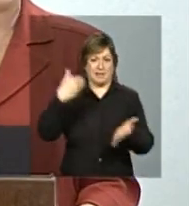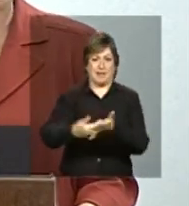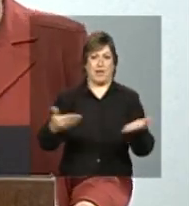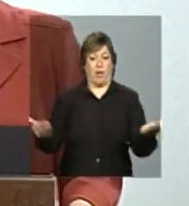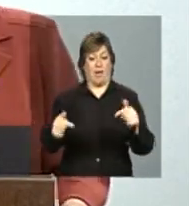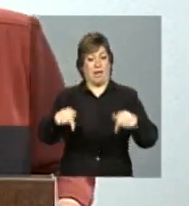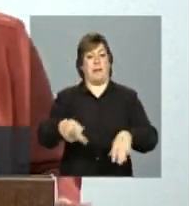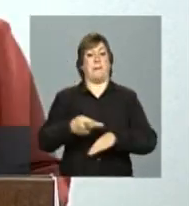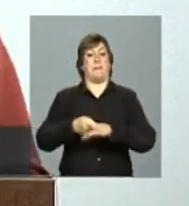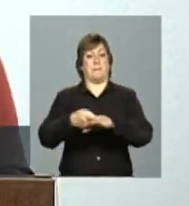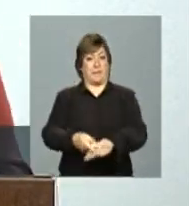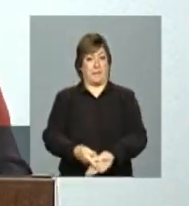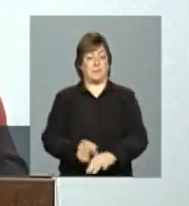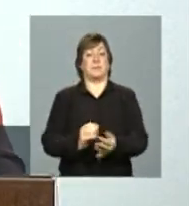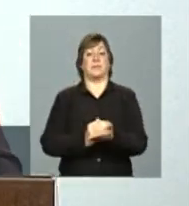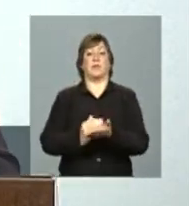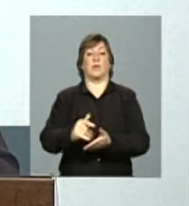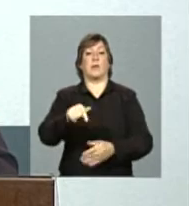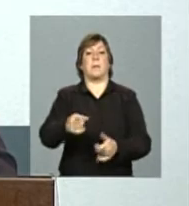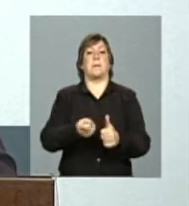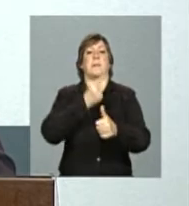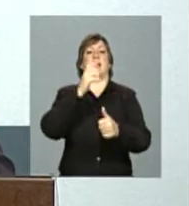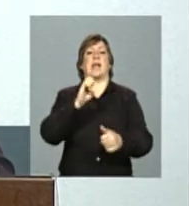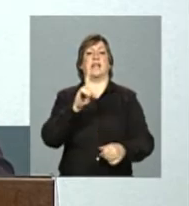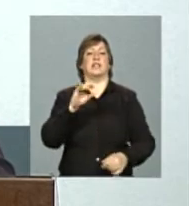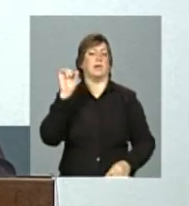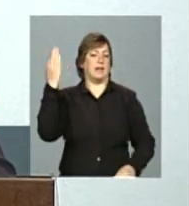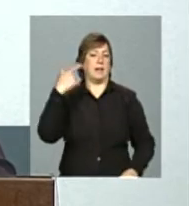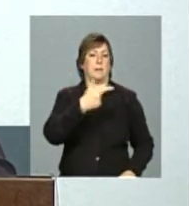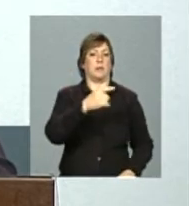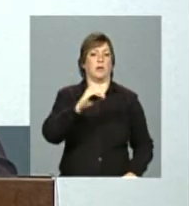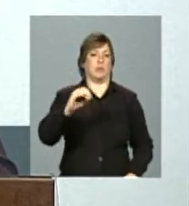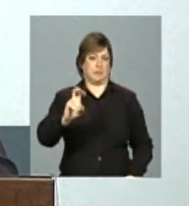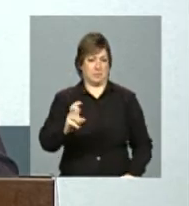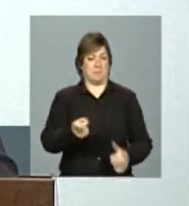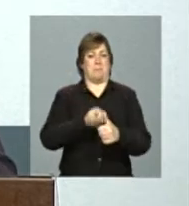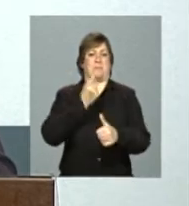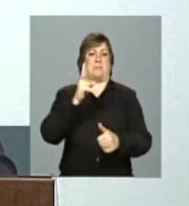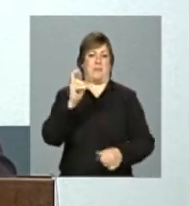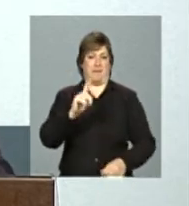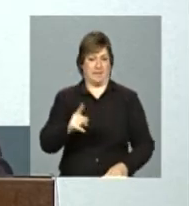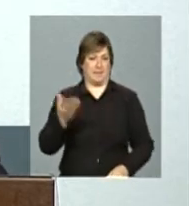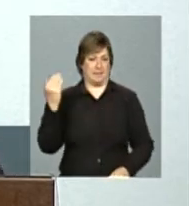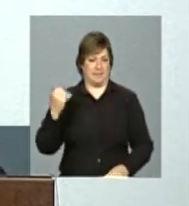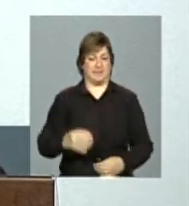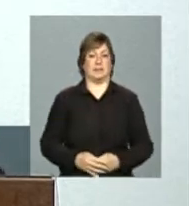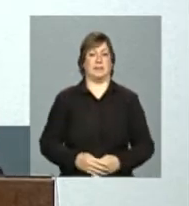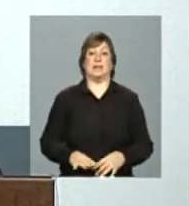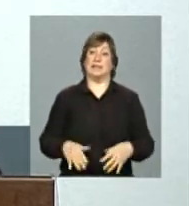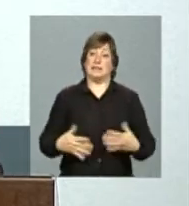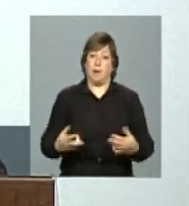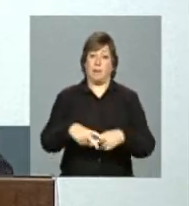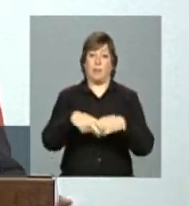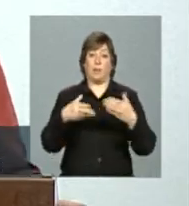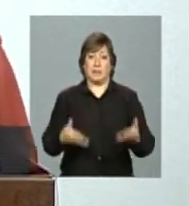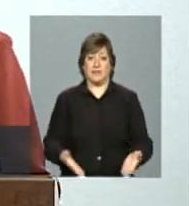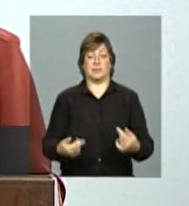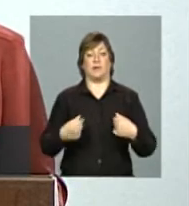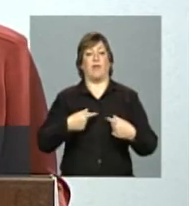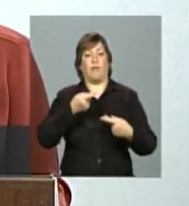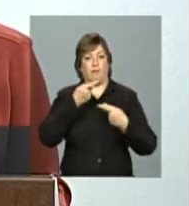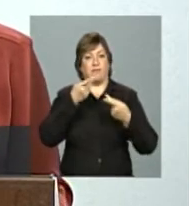a partir da sua primeira edição em 2005 por isso eu dirijo